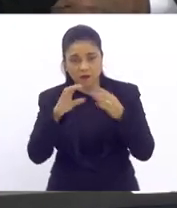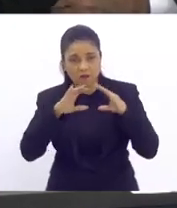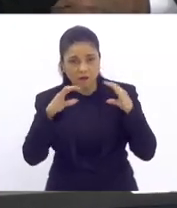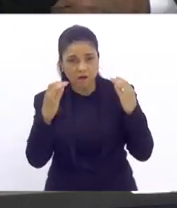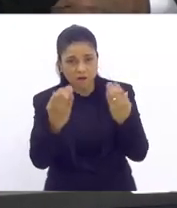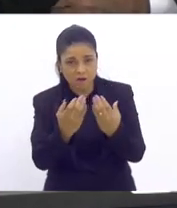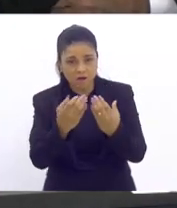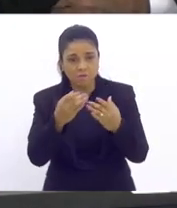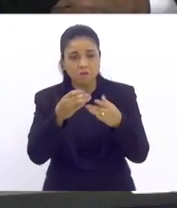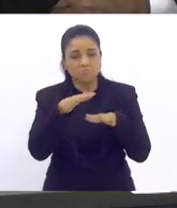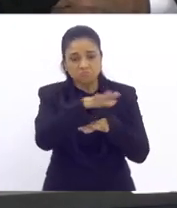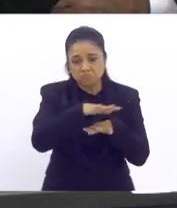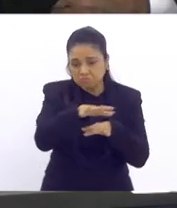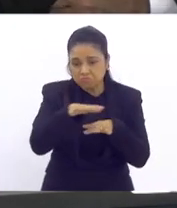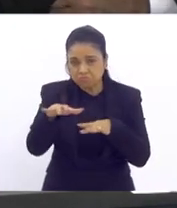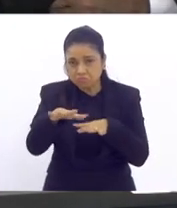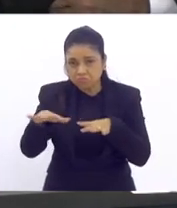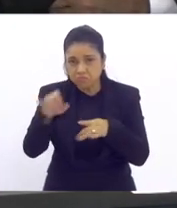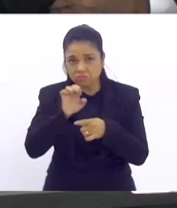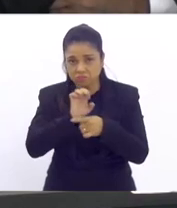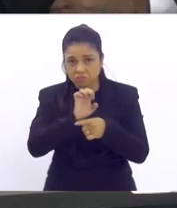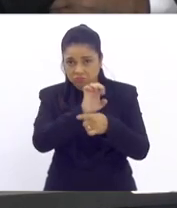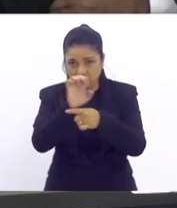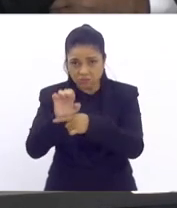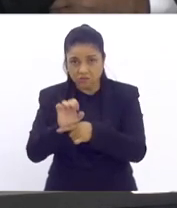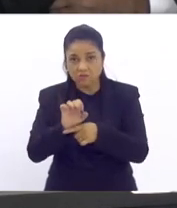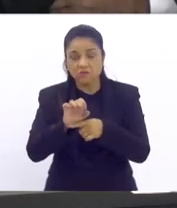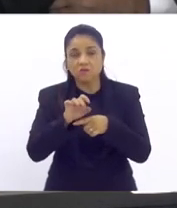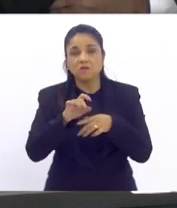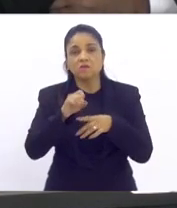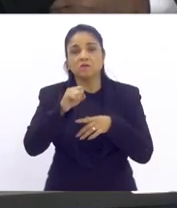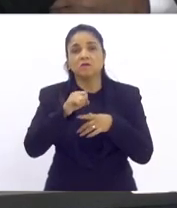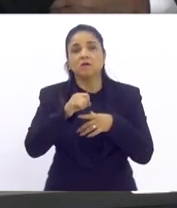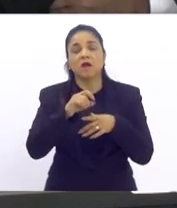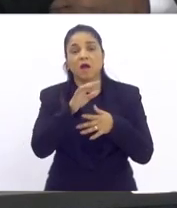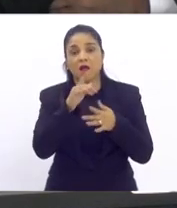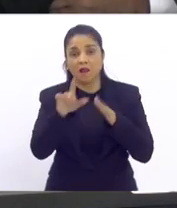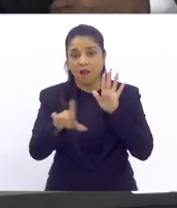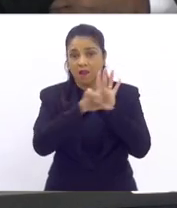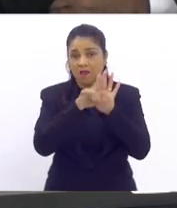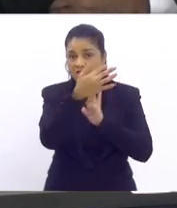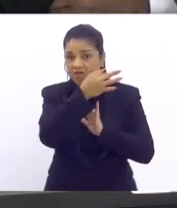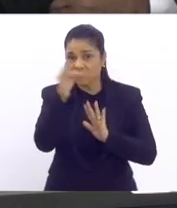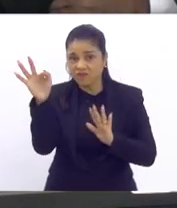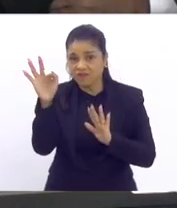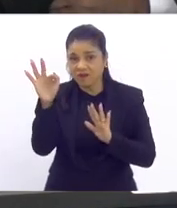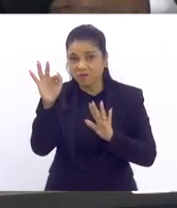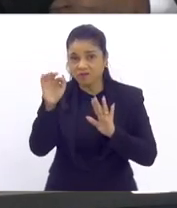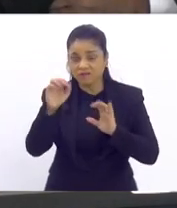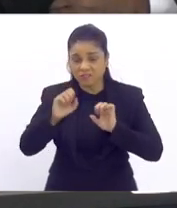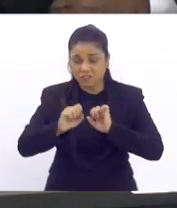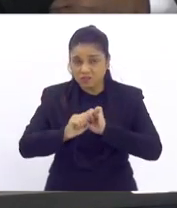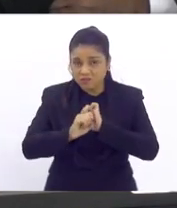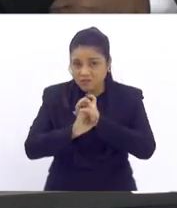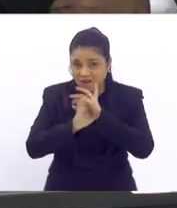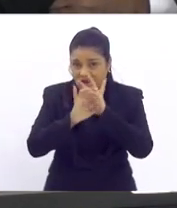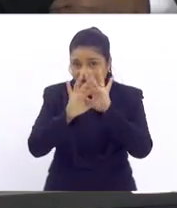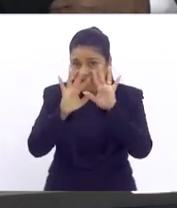que estão em locais julgarem não sei quantos então a lei federal estaria explicitamente